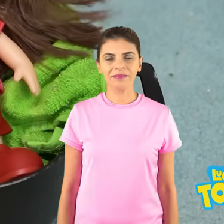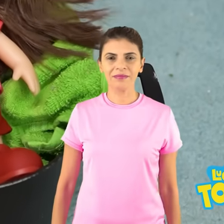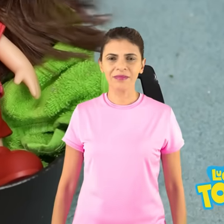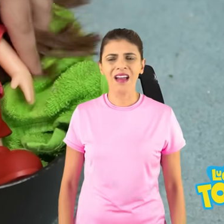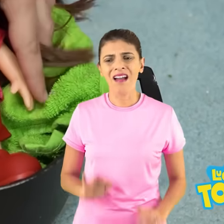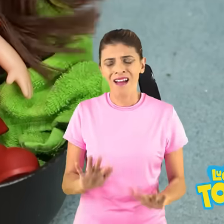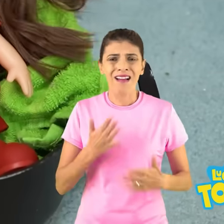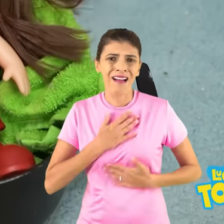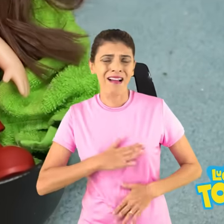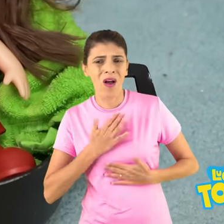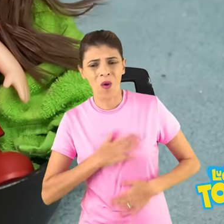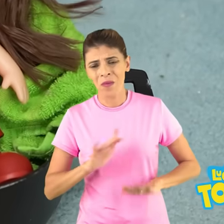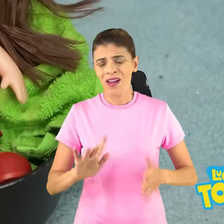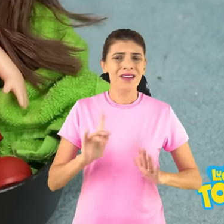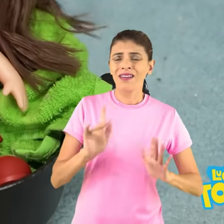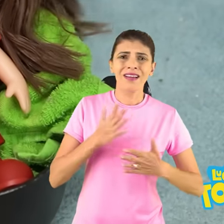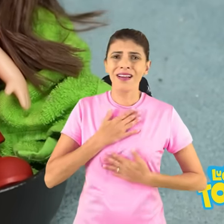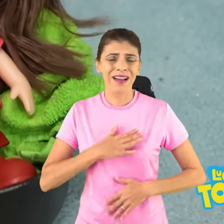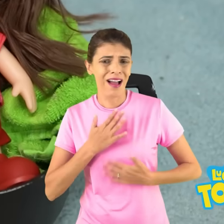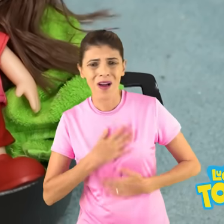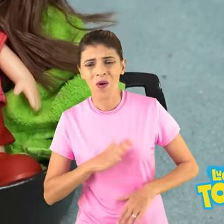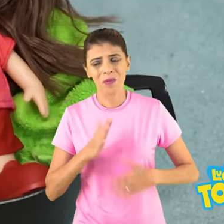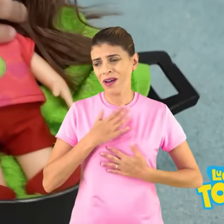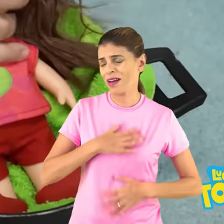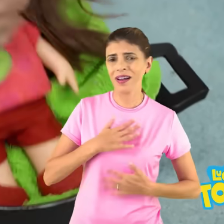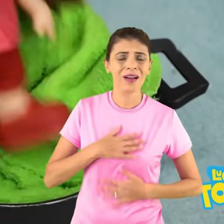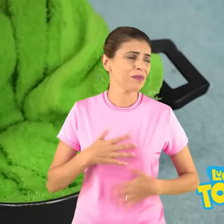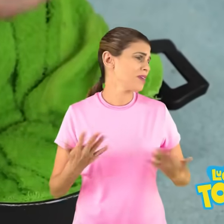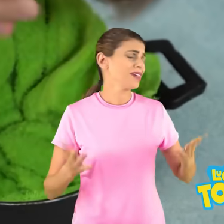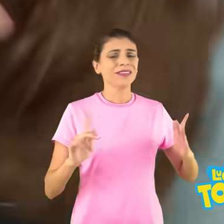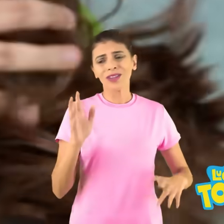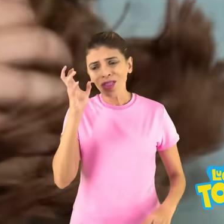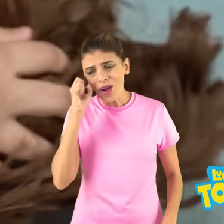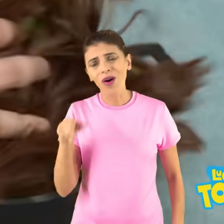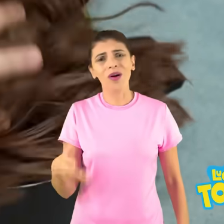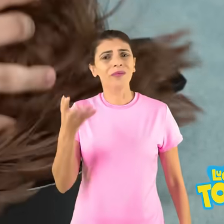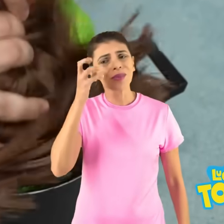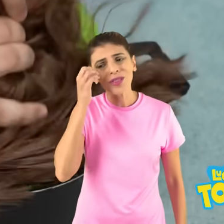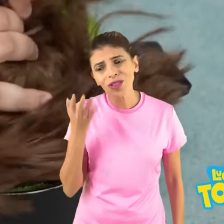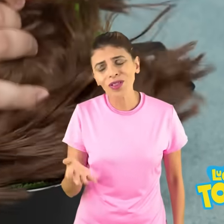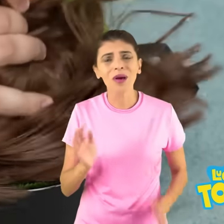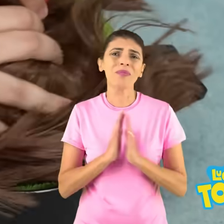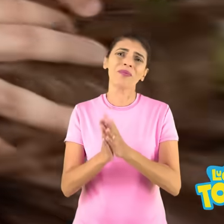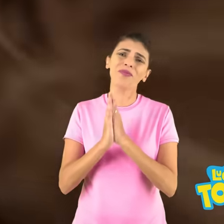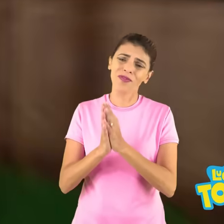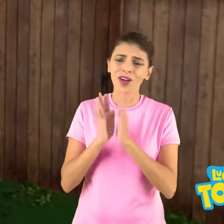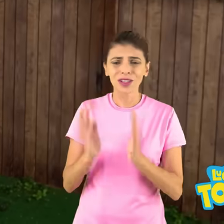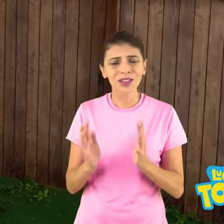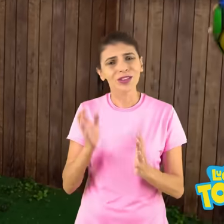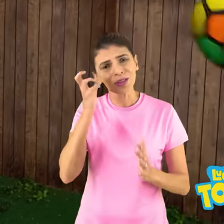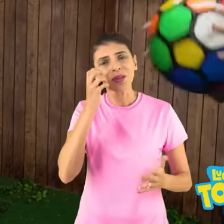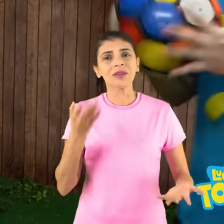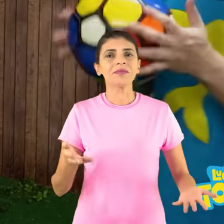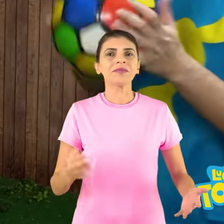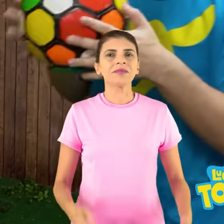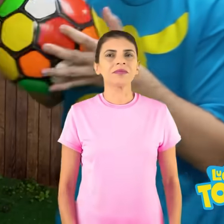Calma. Calma, boneca da Gi. Dorme, dorme. Dorme.